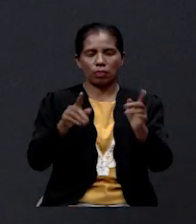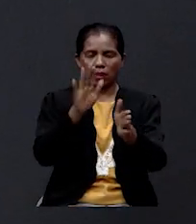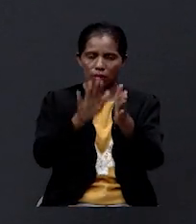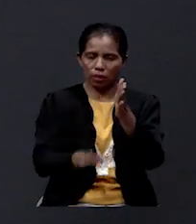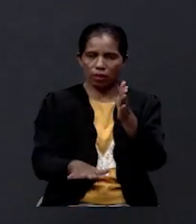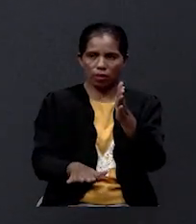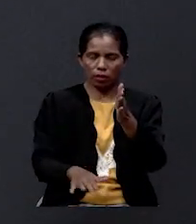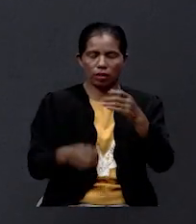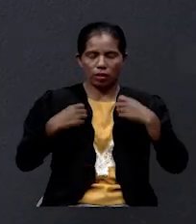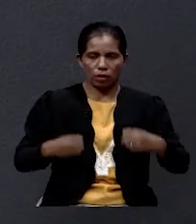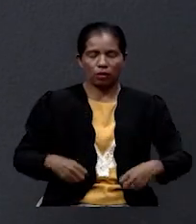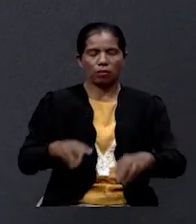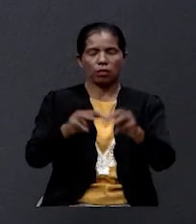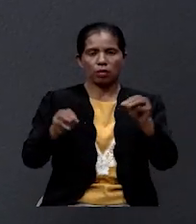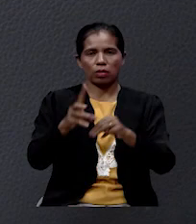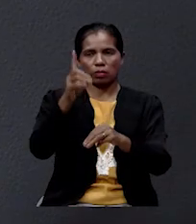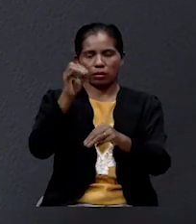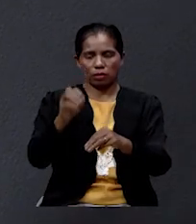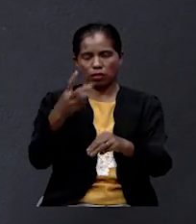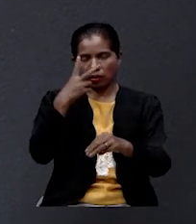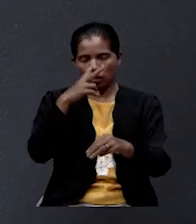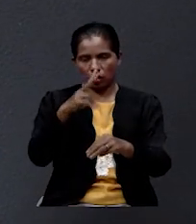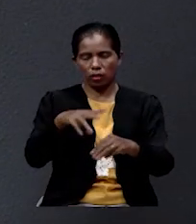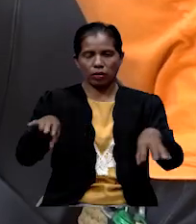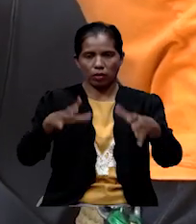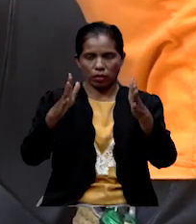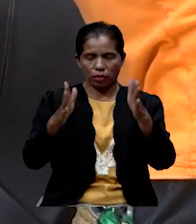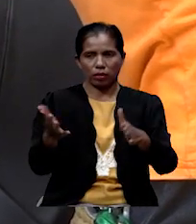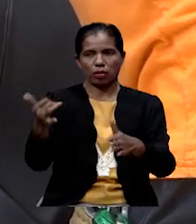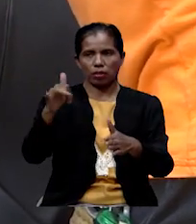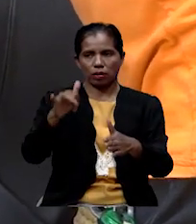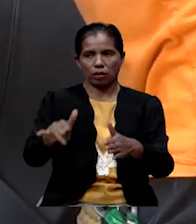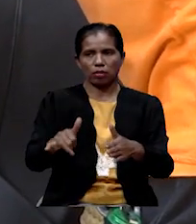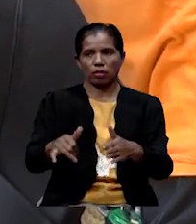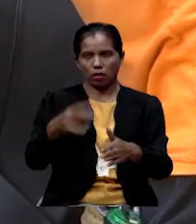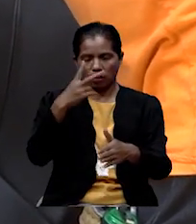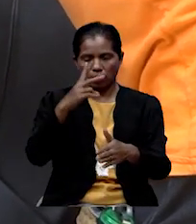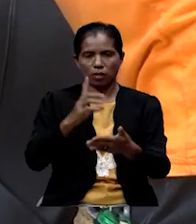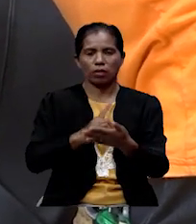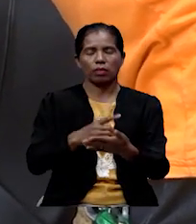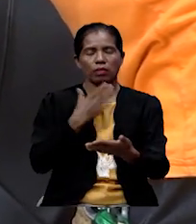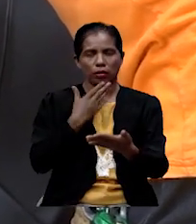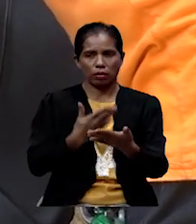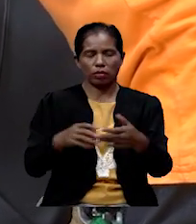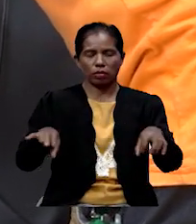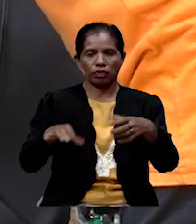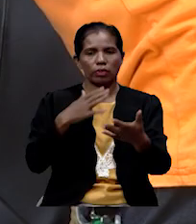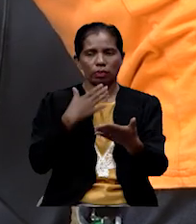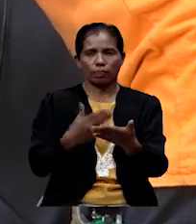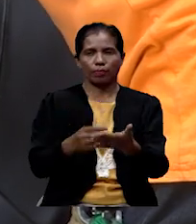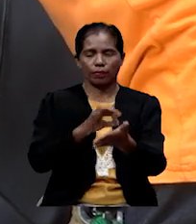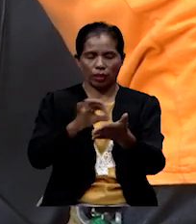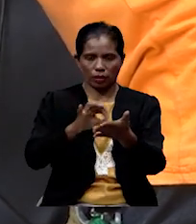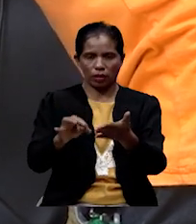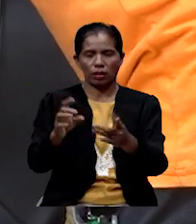no saúde munisipi di limo sehare ba profissional saúde sira ni avaliação desempenho asina kontrato kata